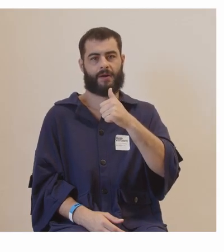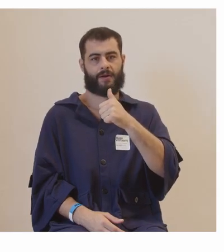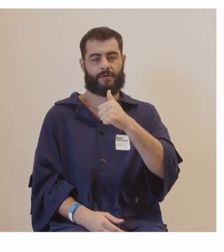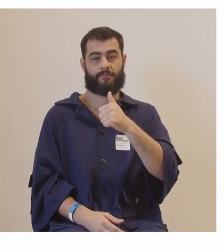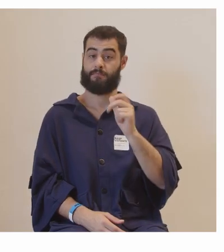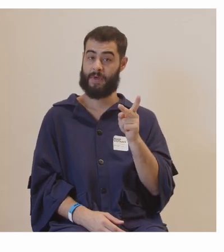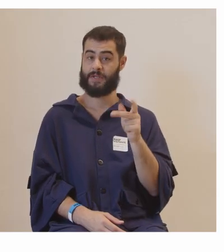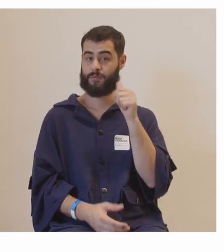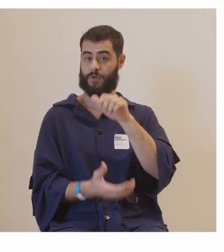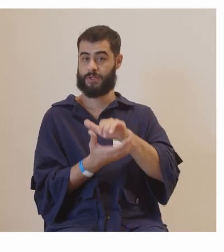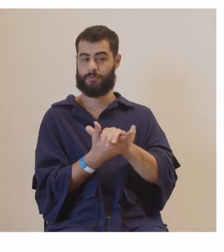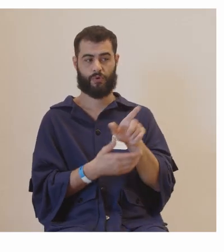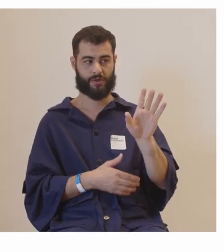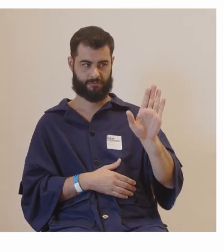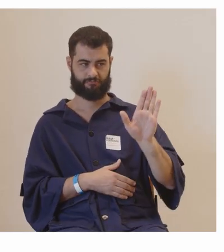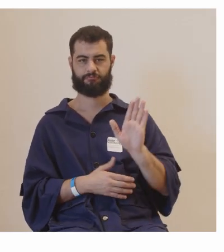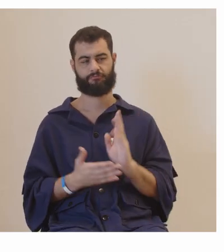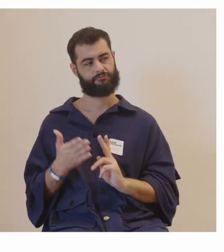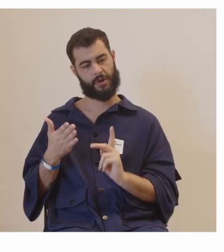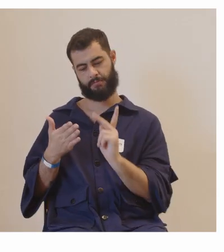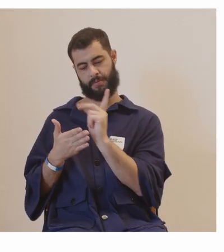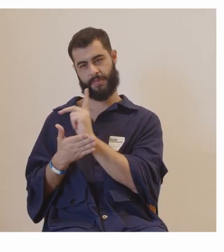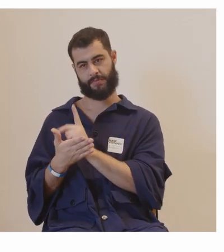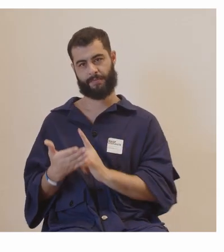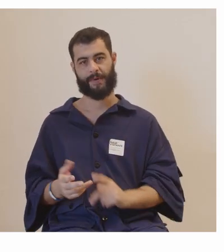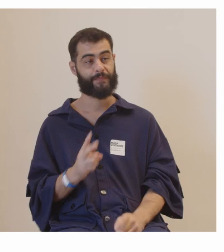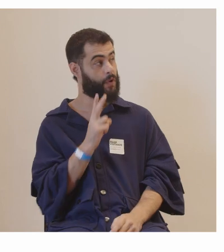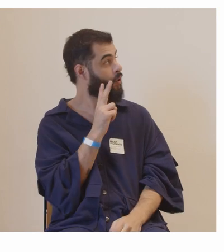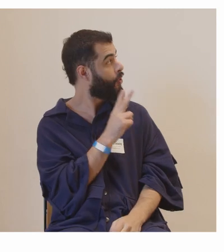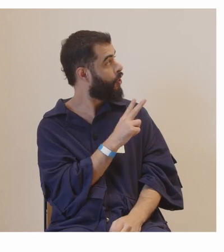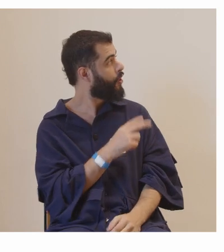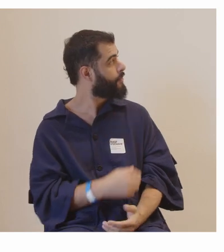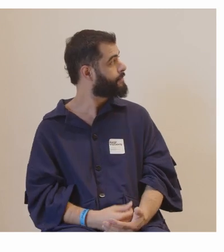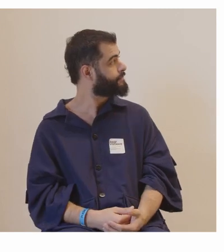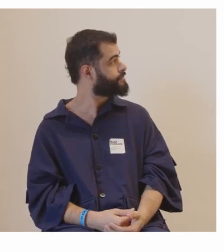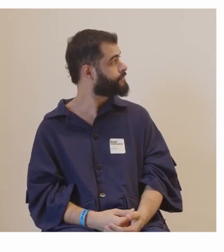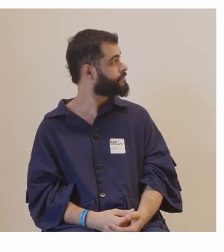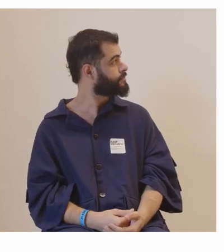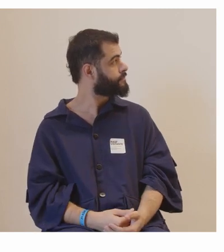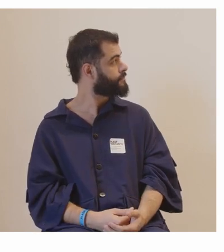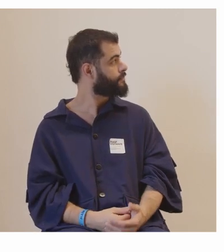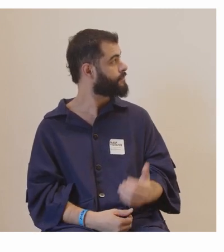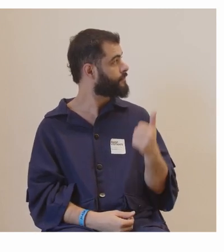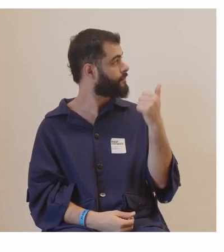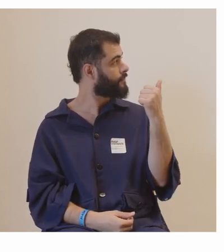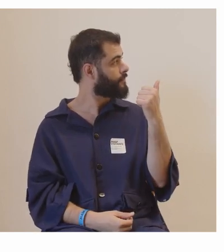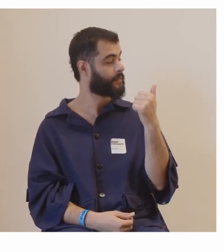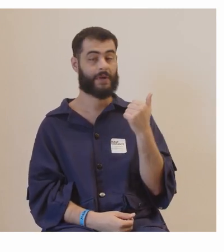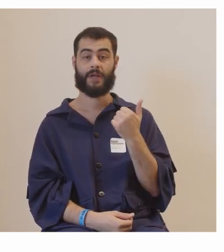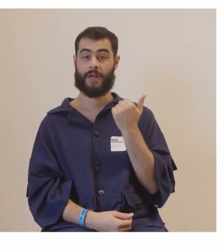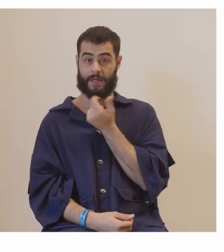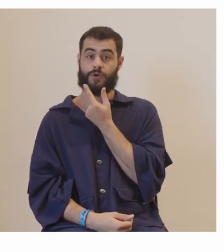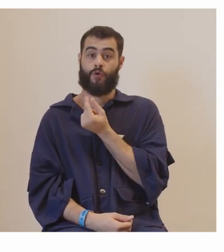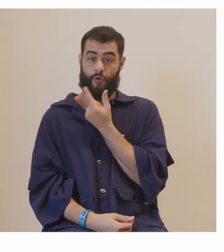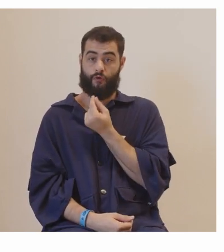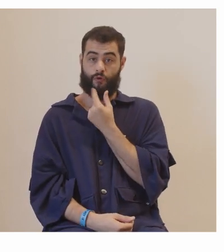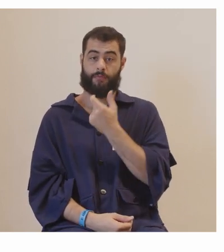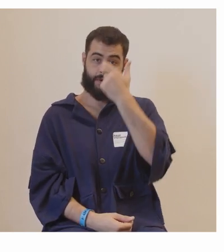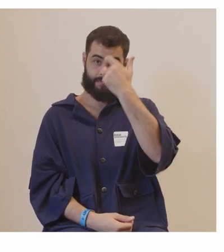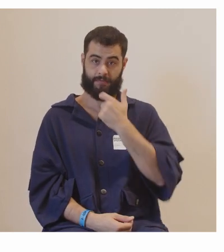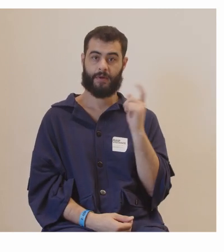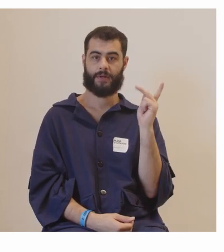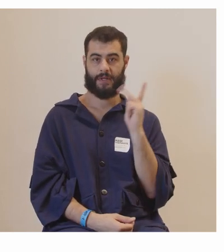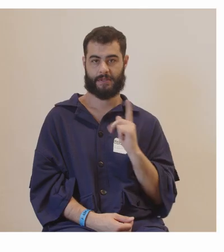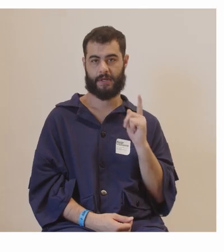a gente pode ver aqui aquela figura de barba sentada do lado da figura de branco, é o Courbet, né, o pintor Gustave Courbet, que frequentava